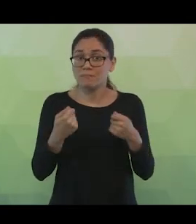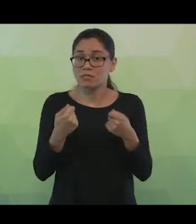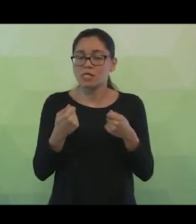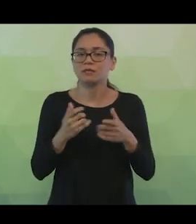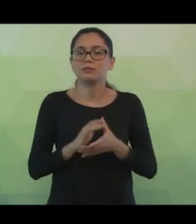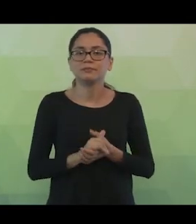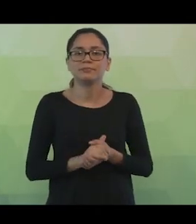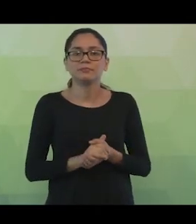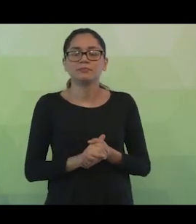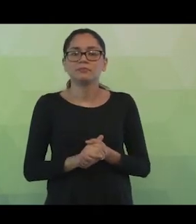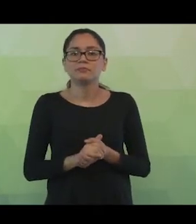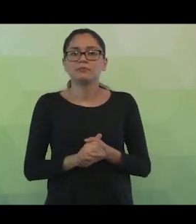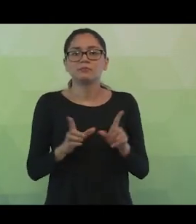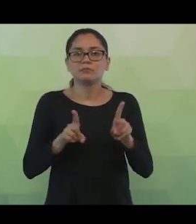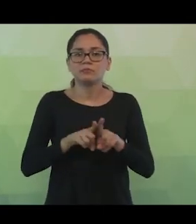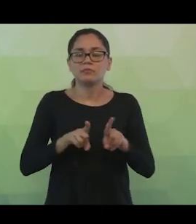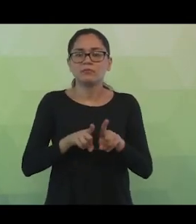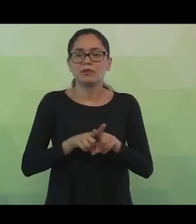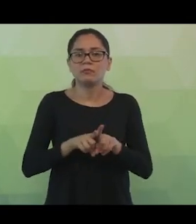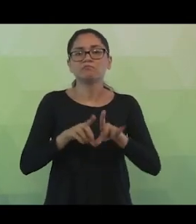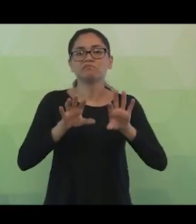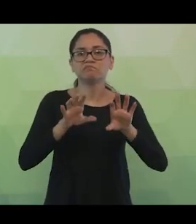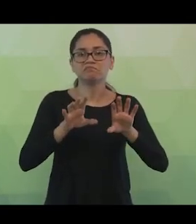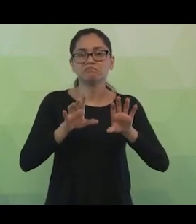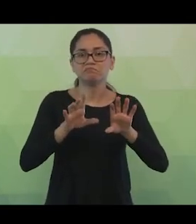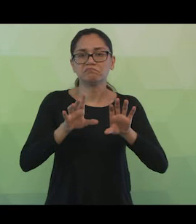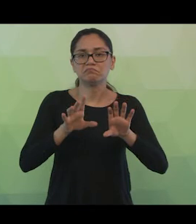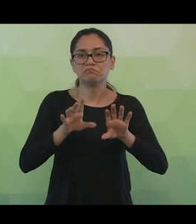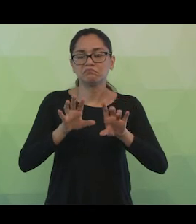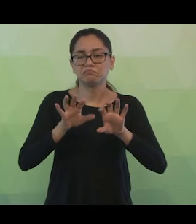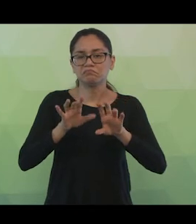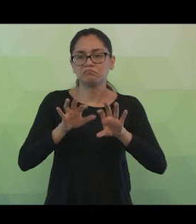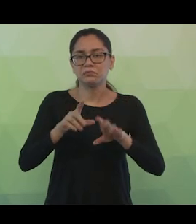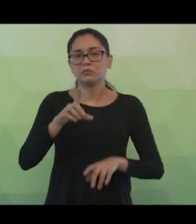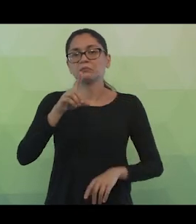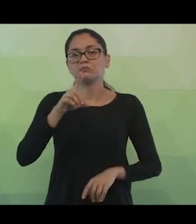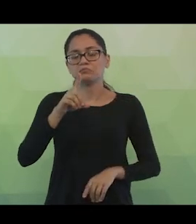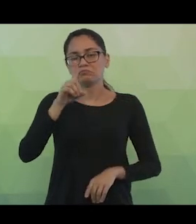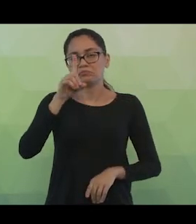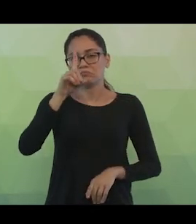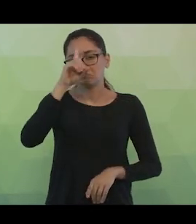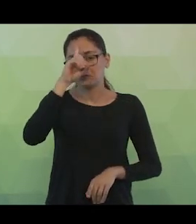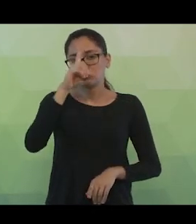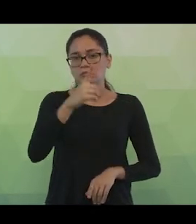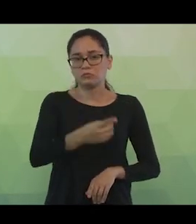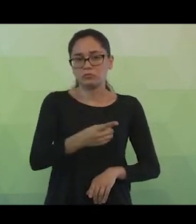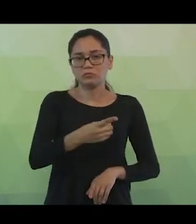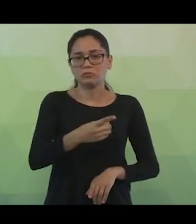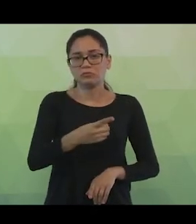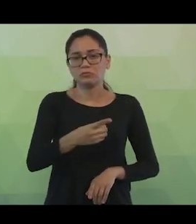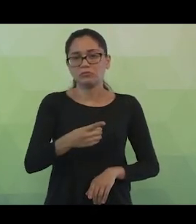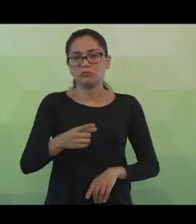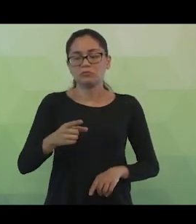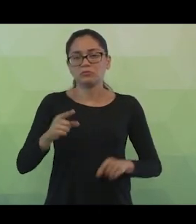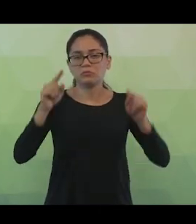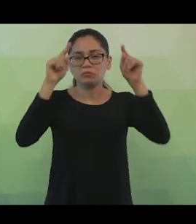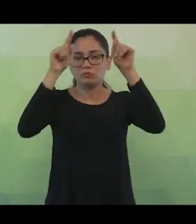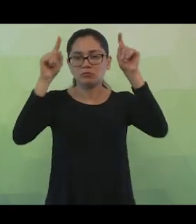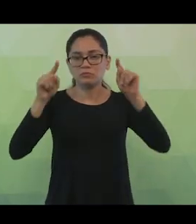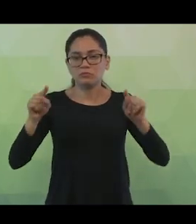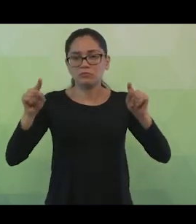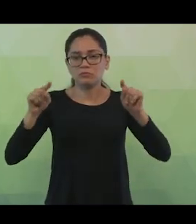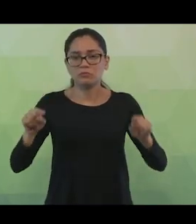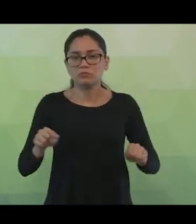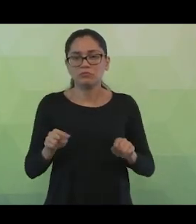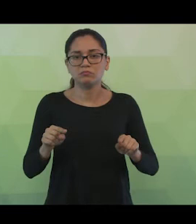e vamos escrever o nosso bloco de comandos entre chaves.